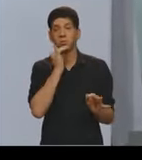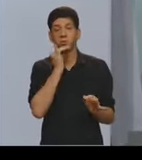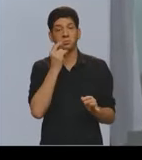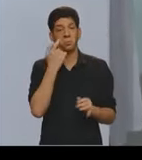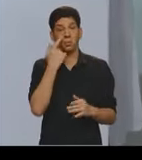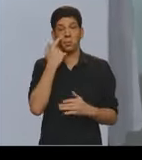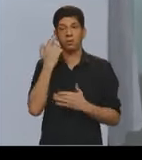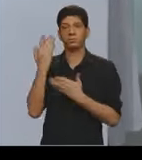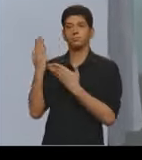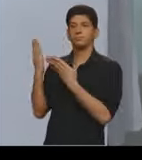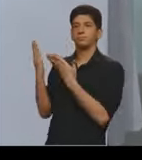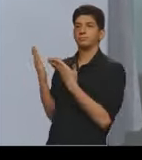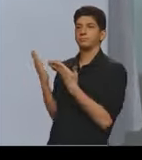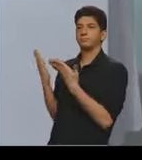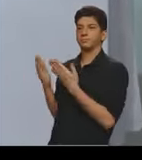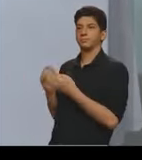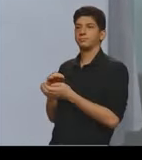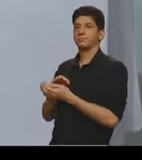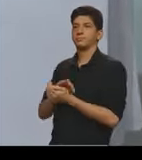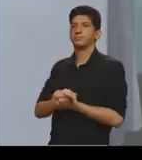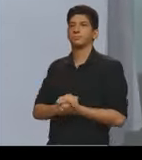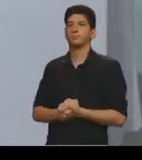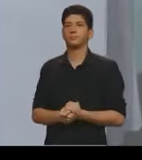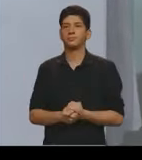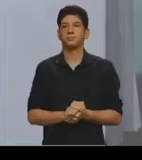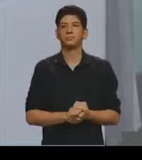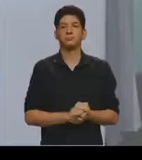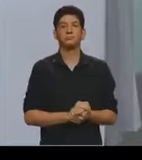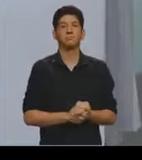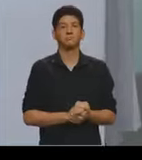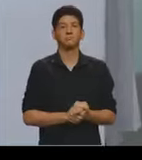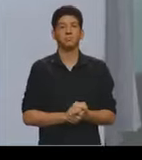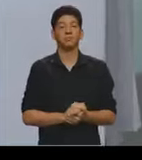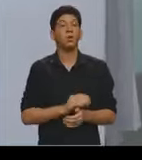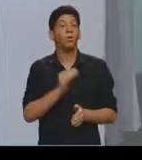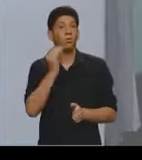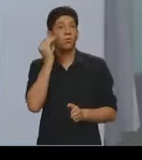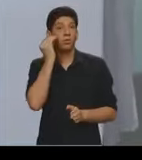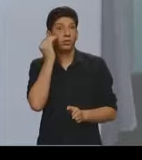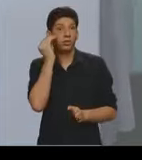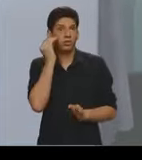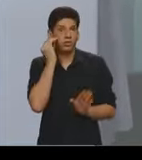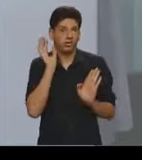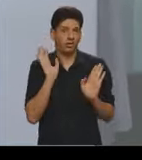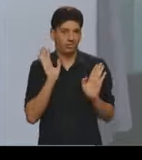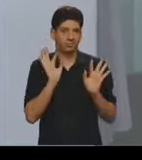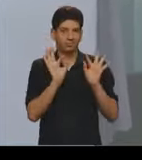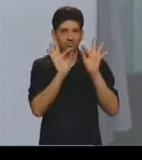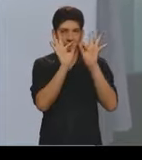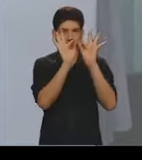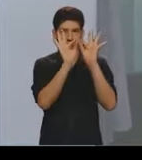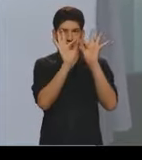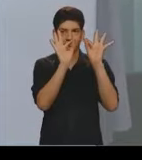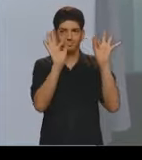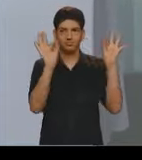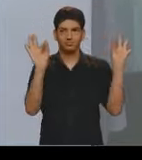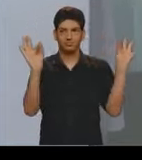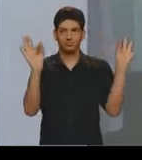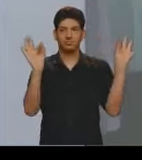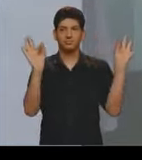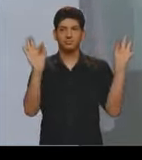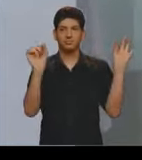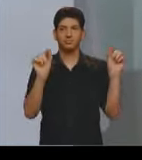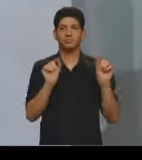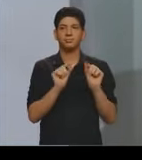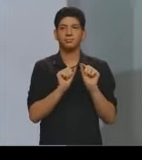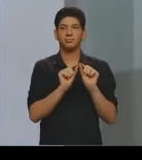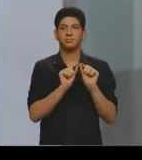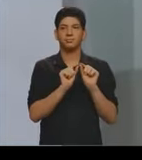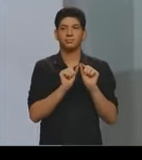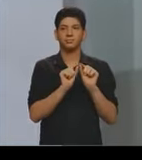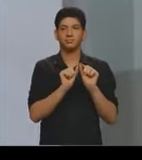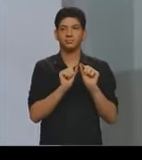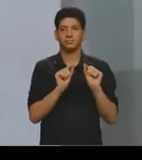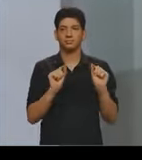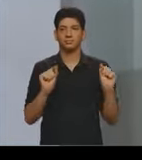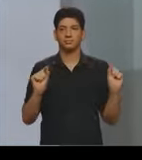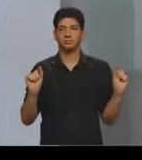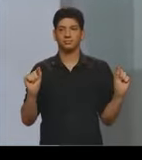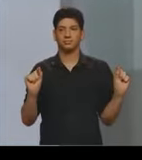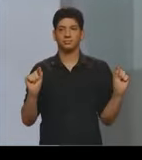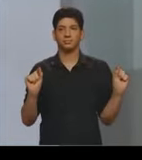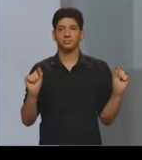Eu tenho aqui uma reta, vou tentar fazer paralela, ok? Então, uma outra reta